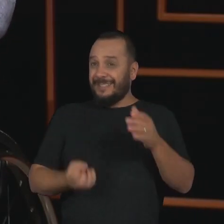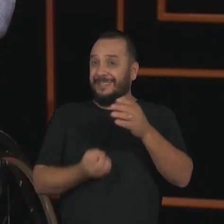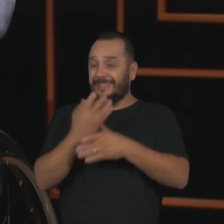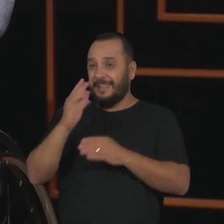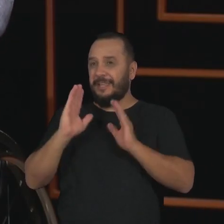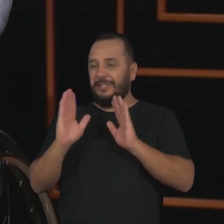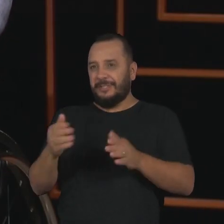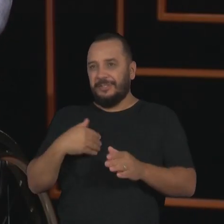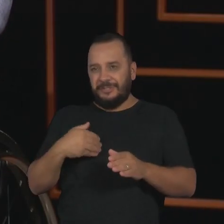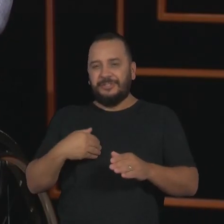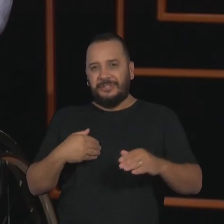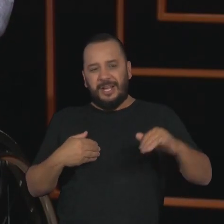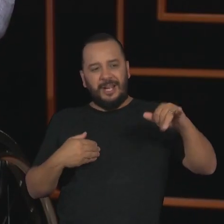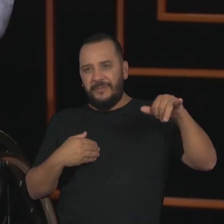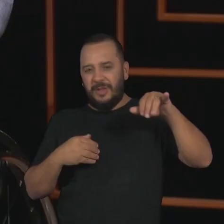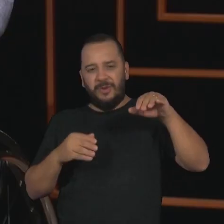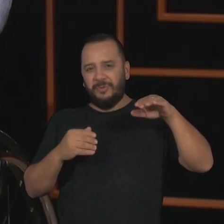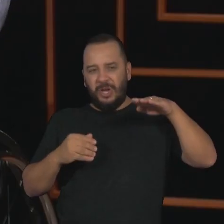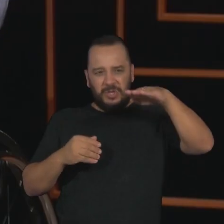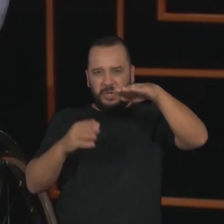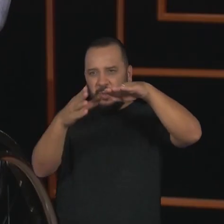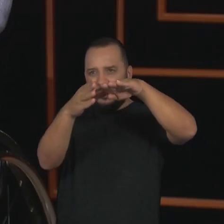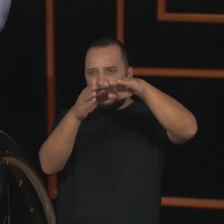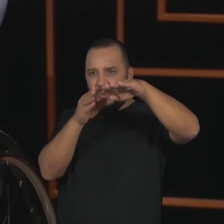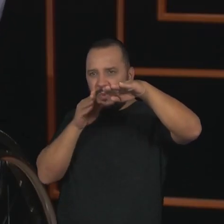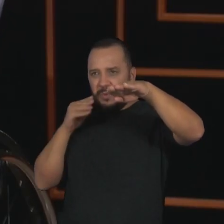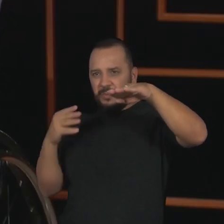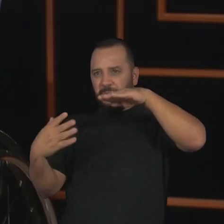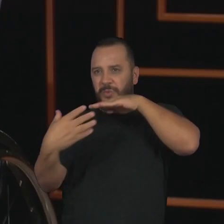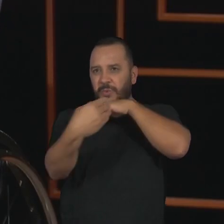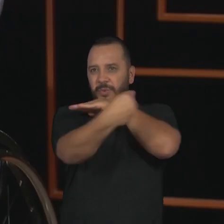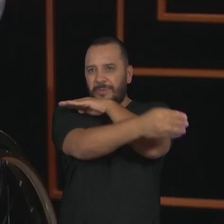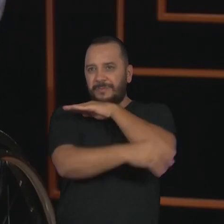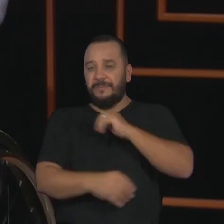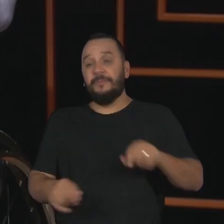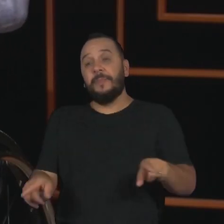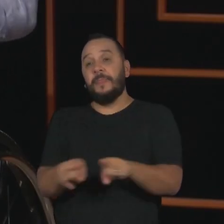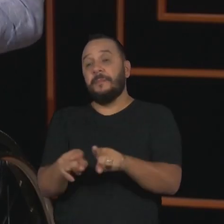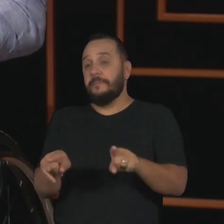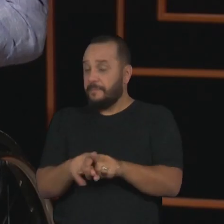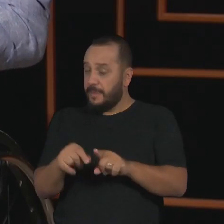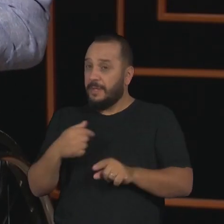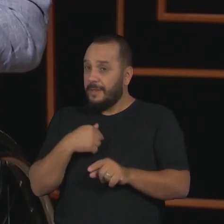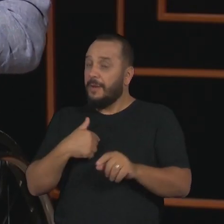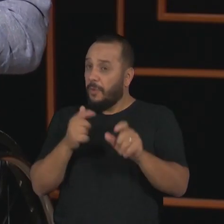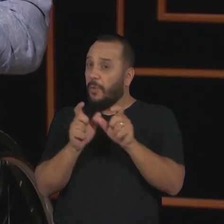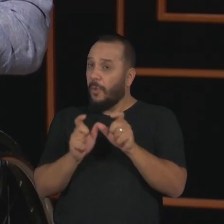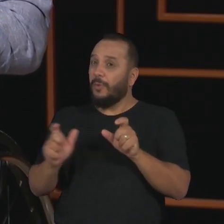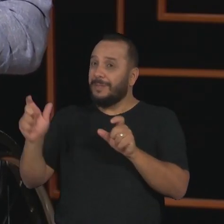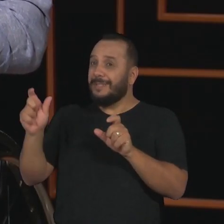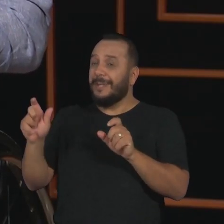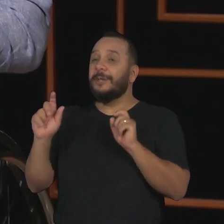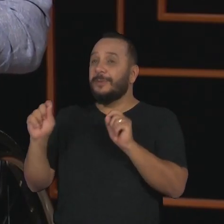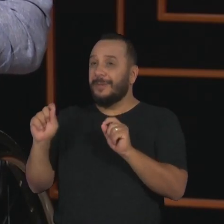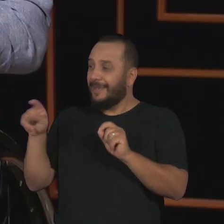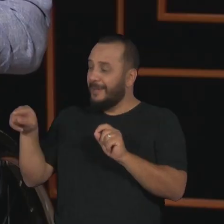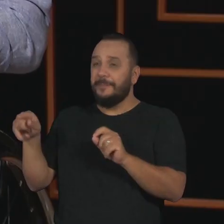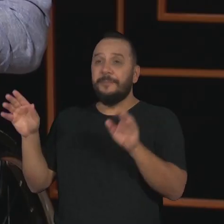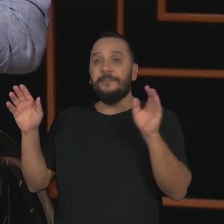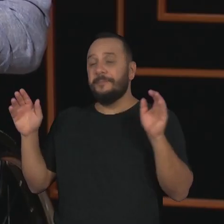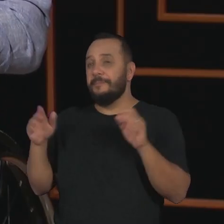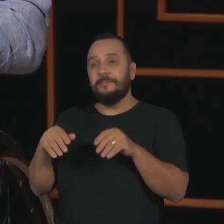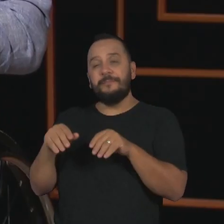eu utilizo determinados conceitos estruturais que vieram desse momento, né?